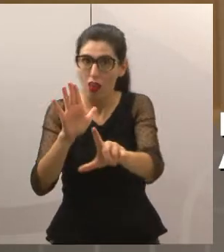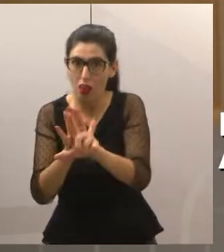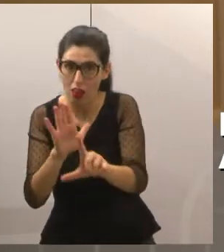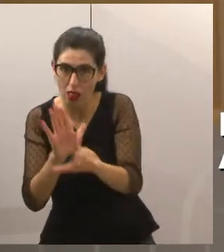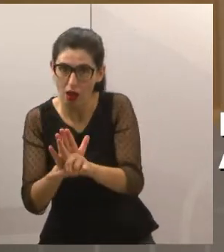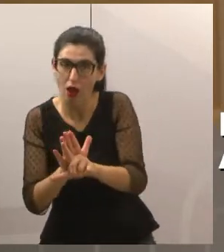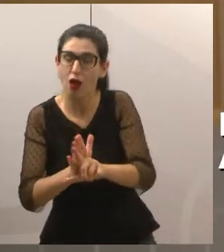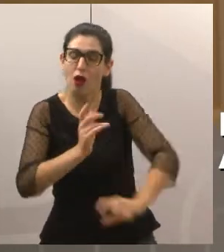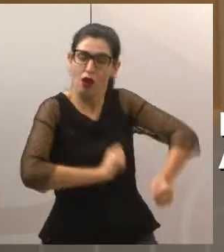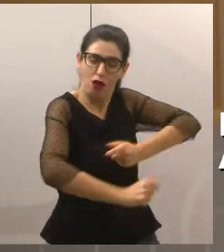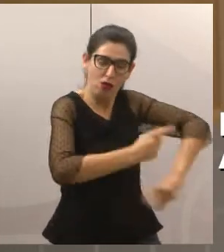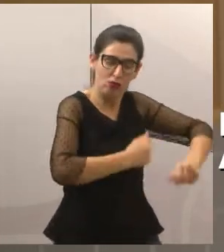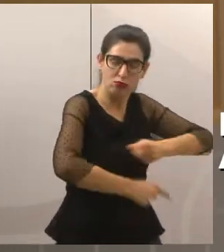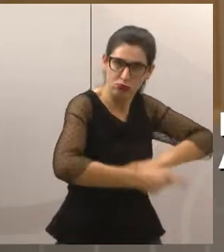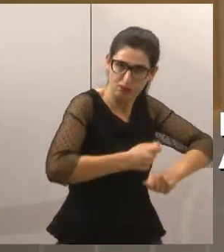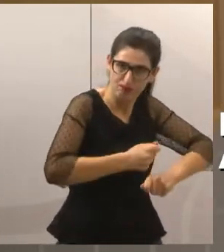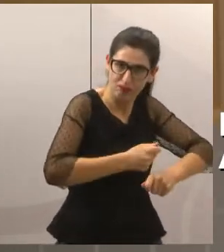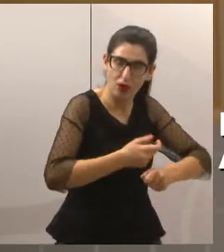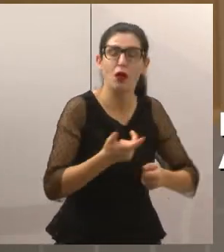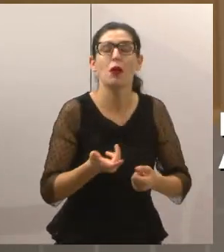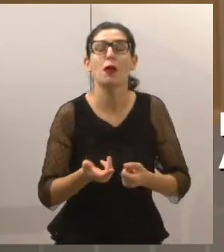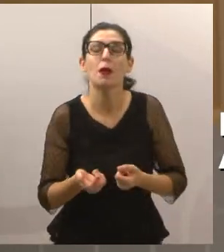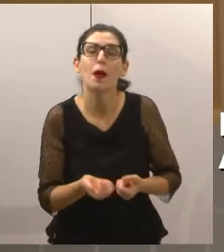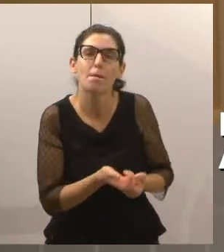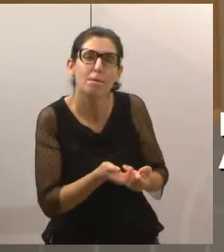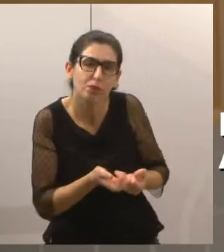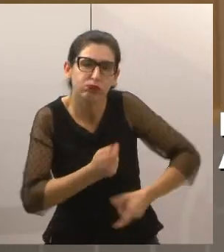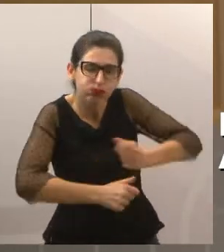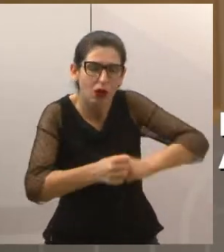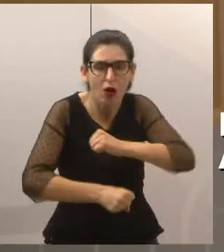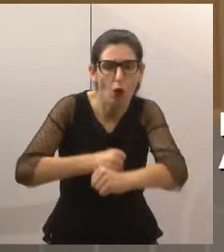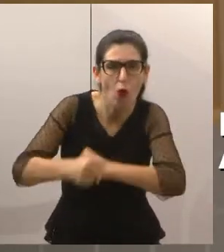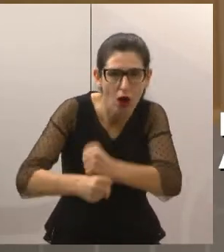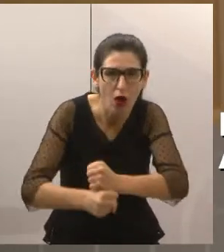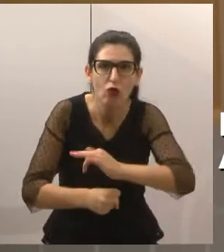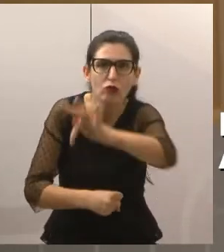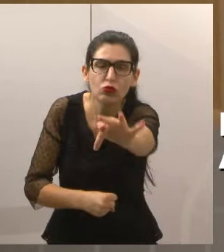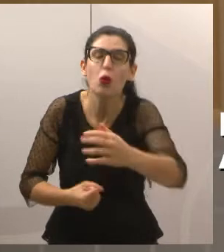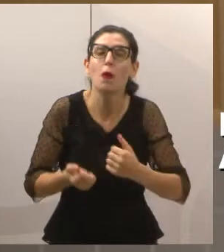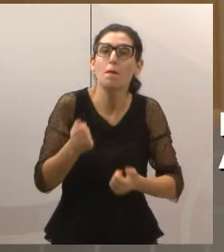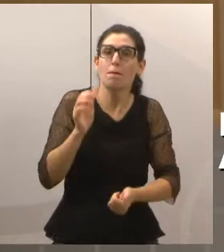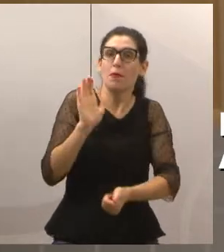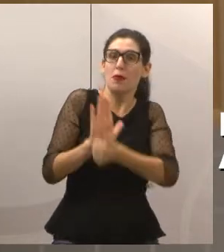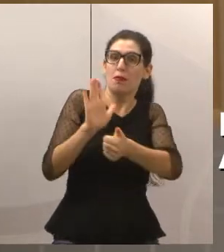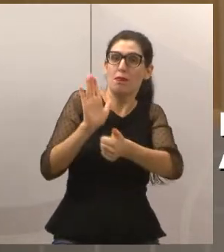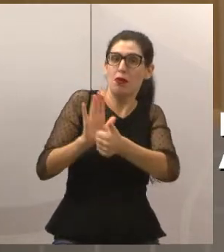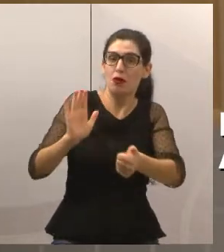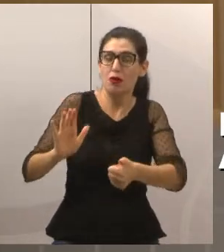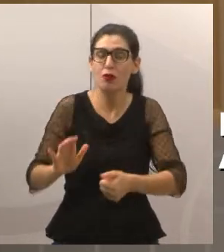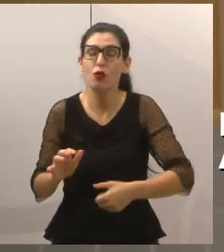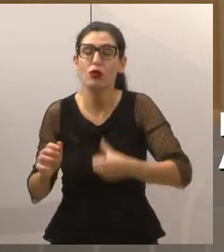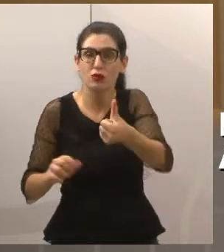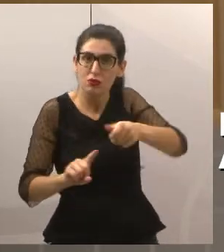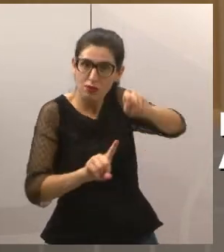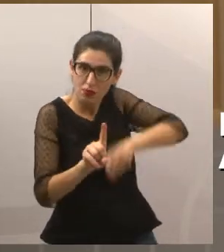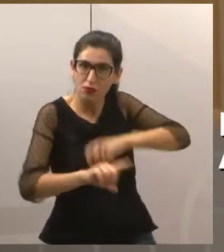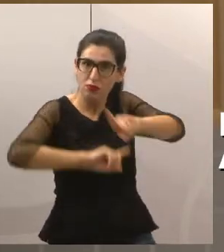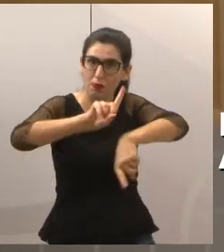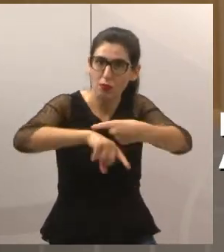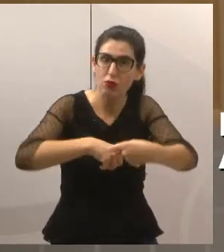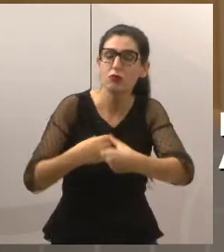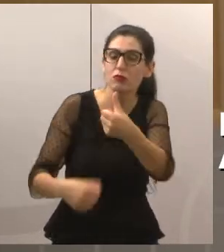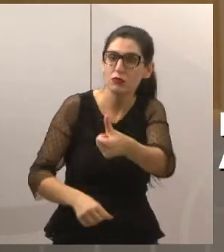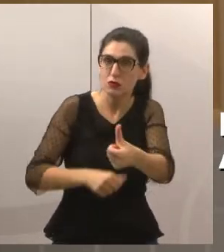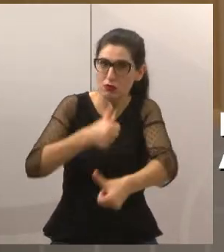Diretrizes Orçamentárias, que são votadas no primeiro semestre, e na sequência, no segundo semestre, a gente tem a votação